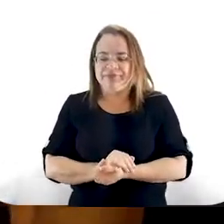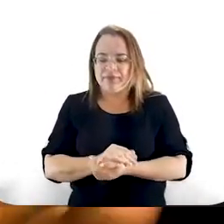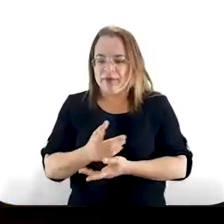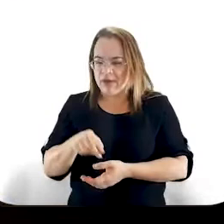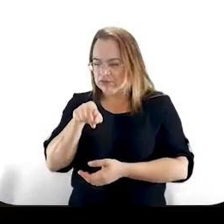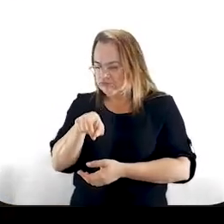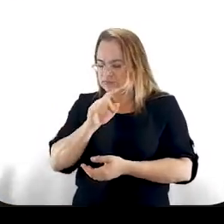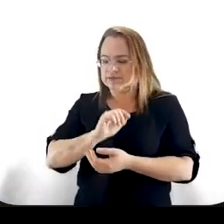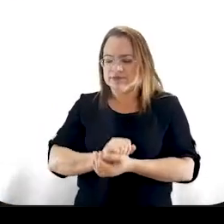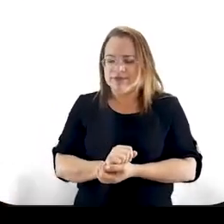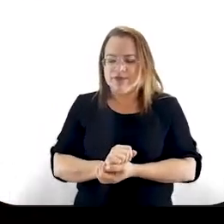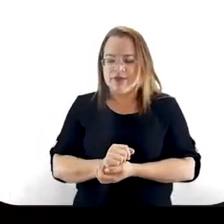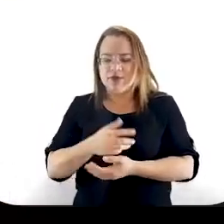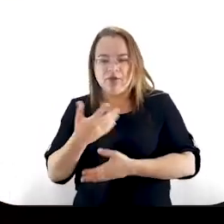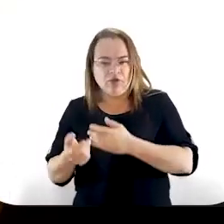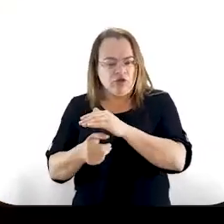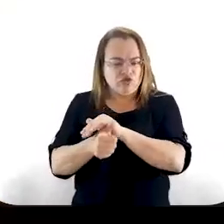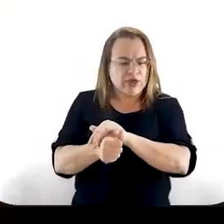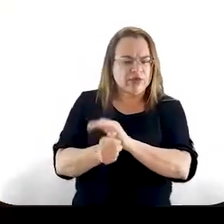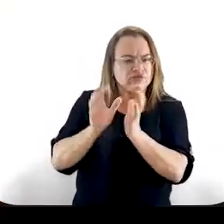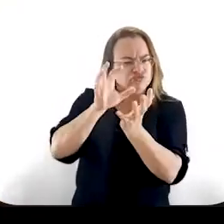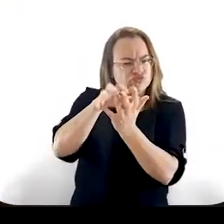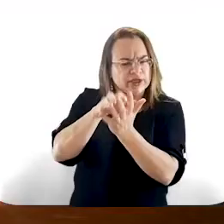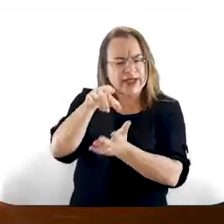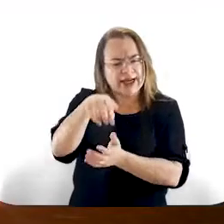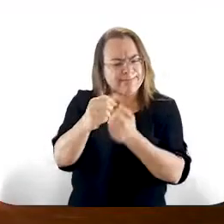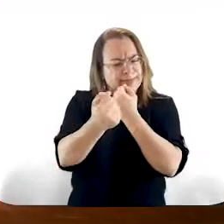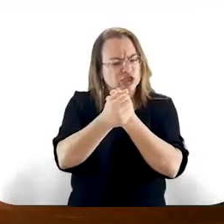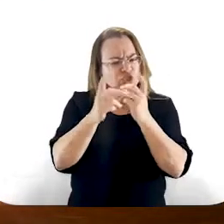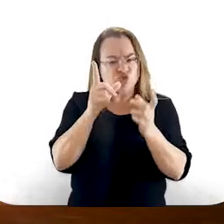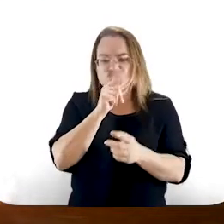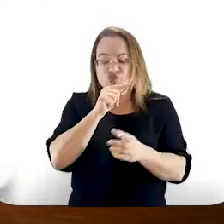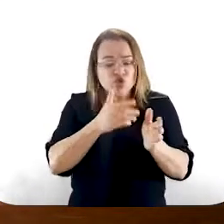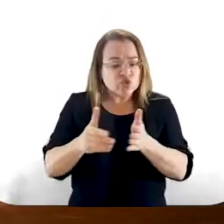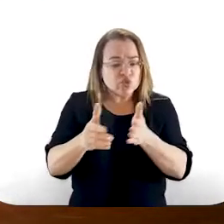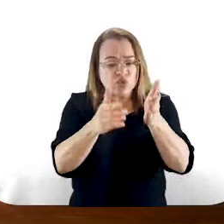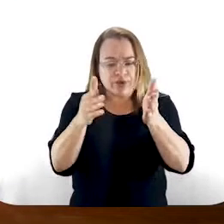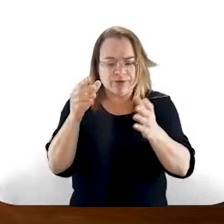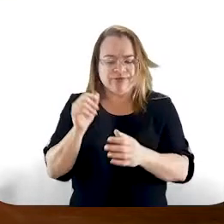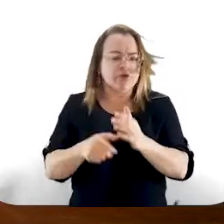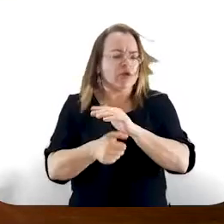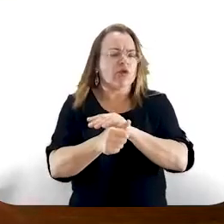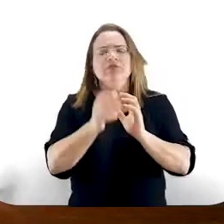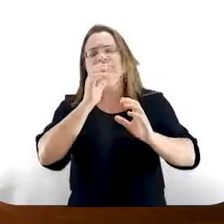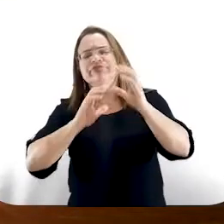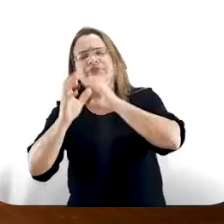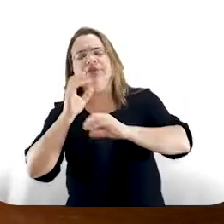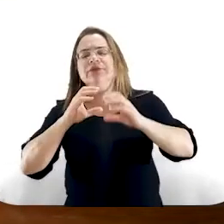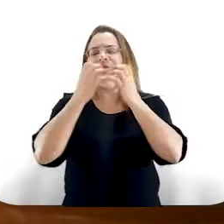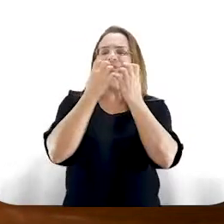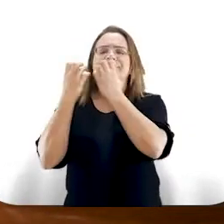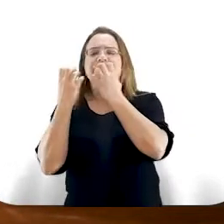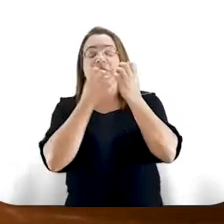Ele estava lá. Cágado e jacaré, na beirada do rio, o cágado estava lá descansando e tocando a sua